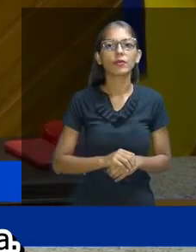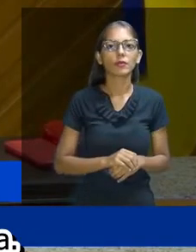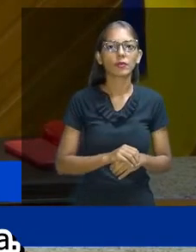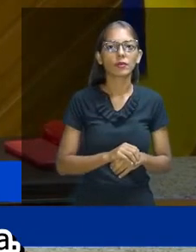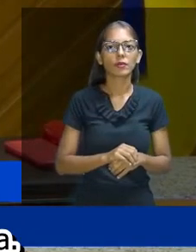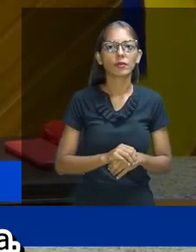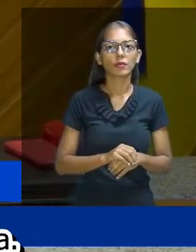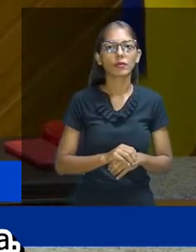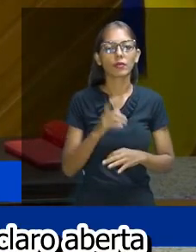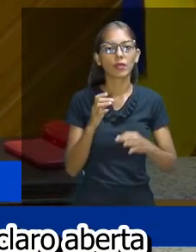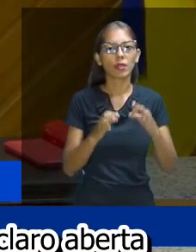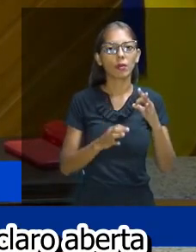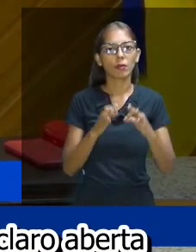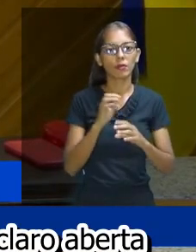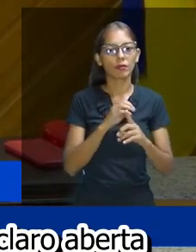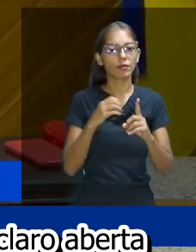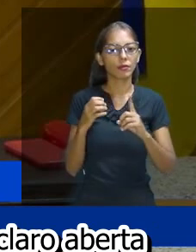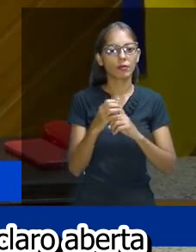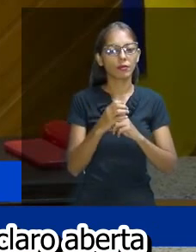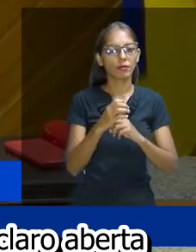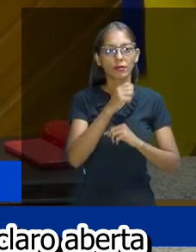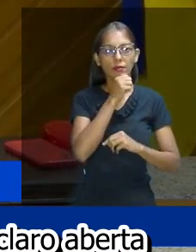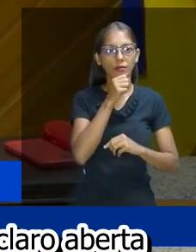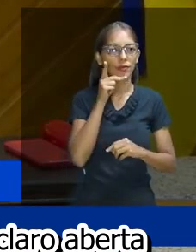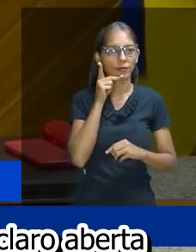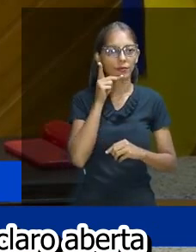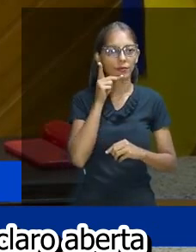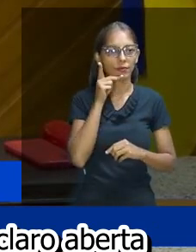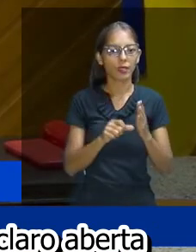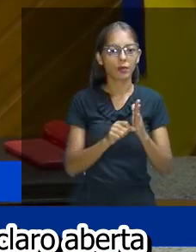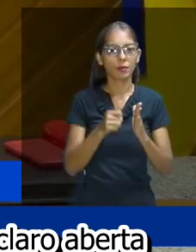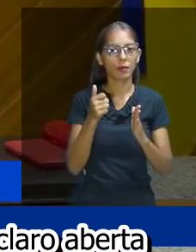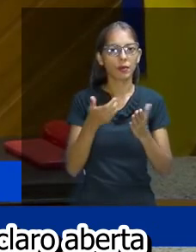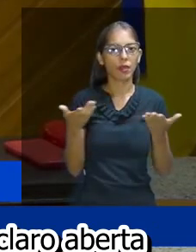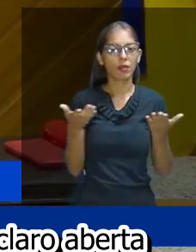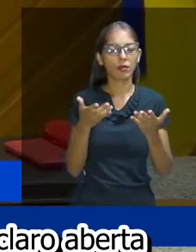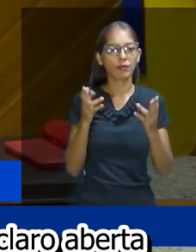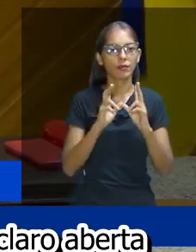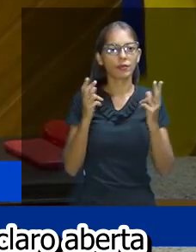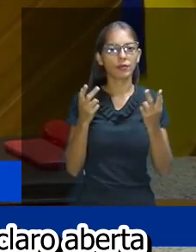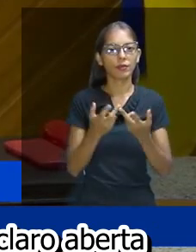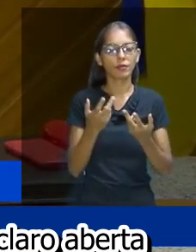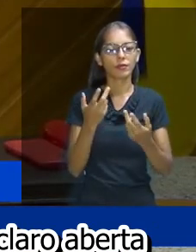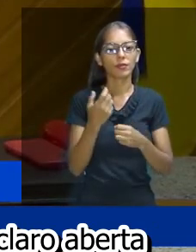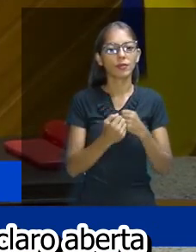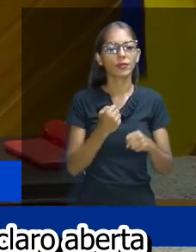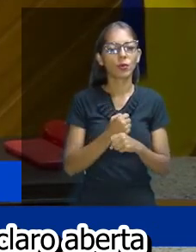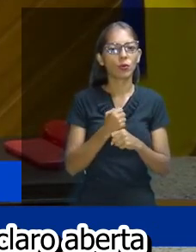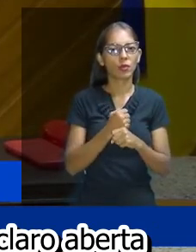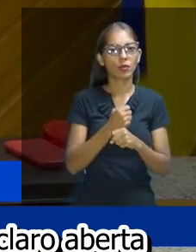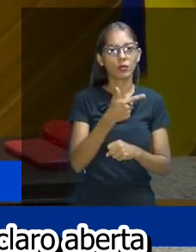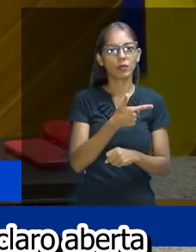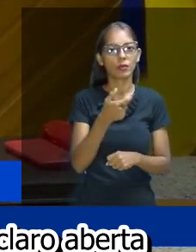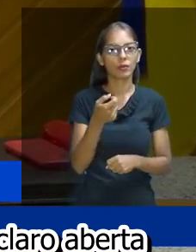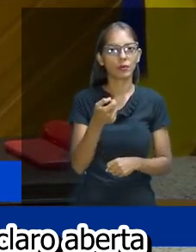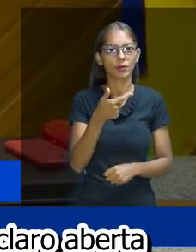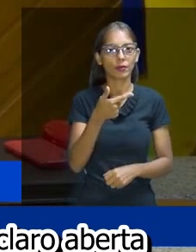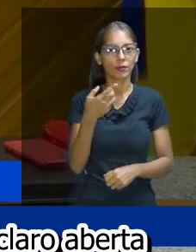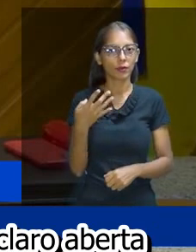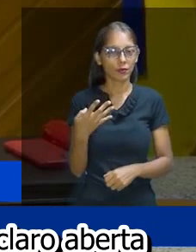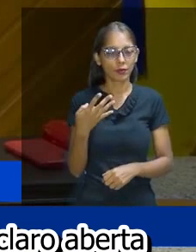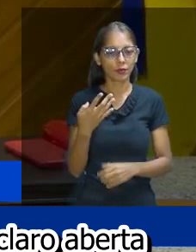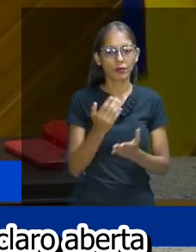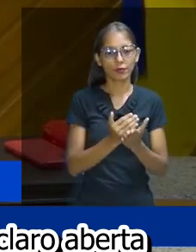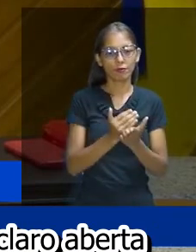judiciária ordinária na do nossa primeira TRE-SP. sessão administrativa ordinária de Foco no 2024, desembargador João iniciaremos, Lages, então, pela presidente do sessão